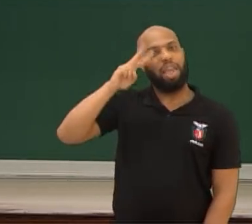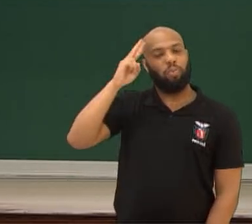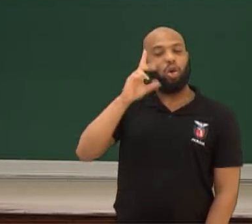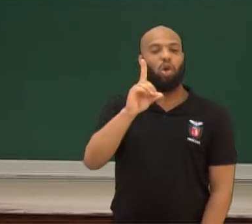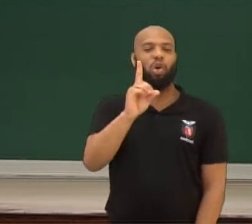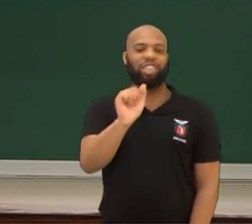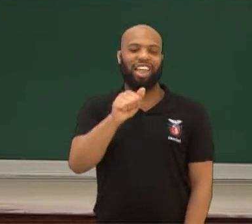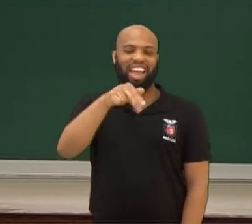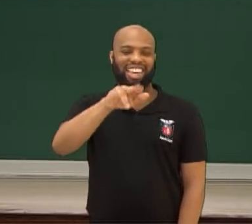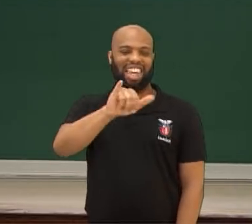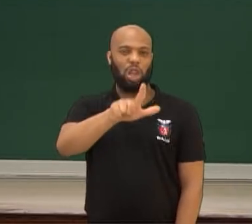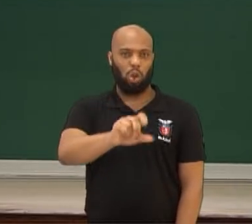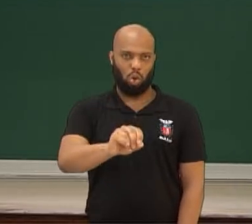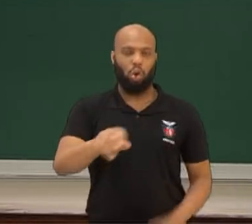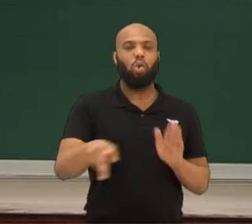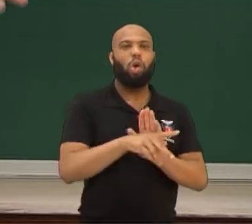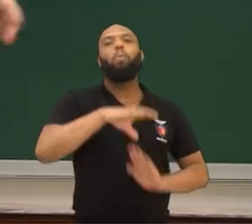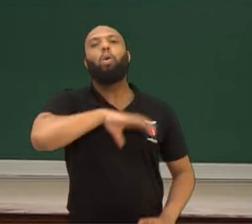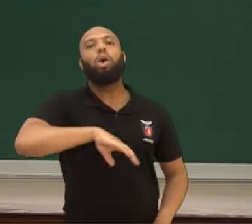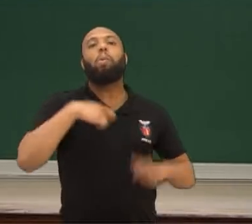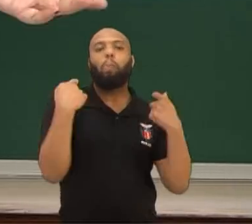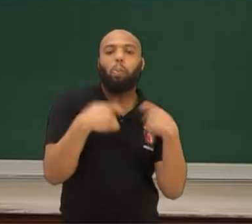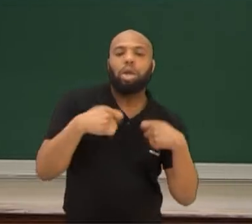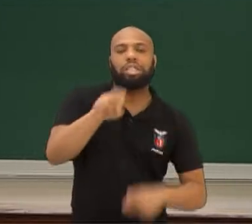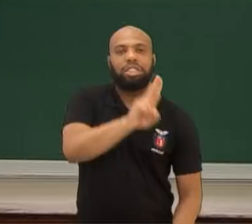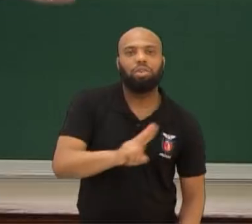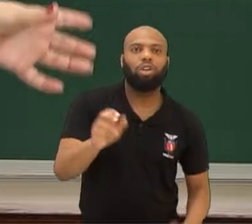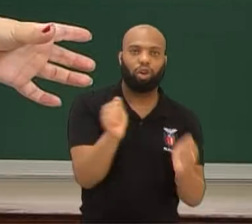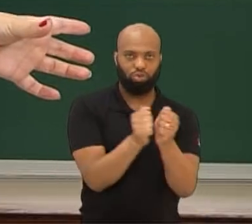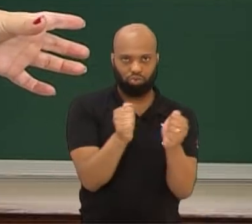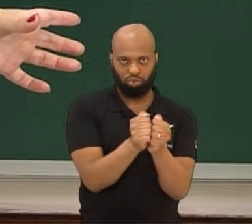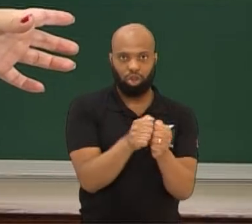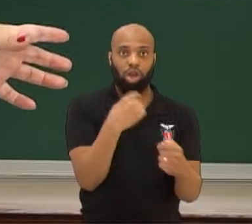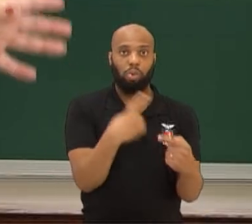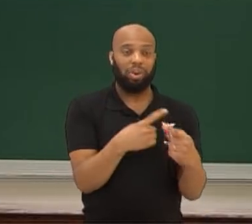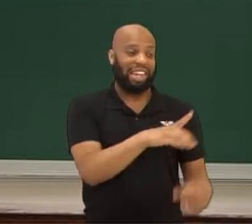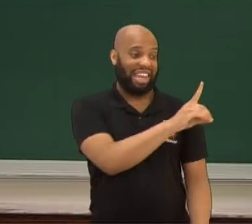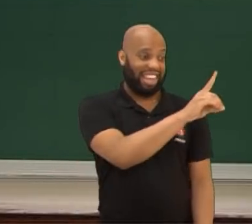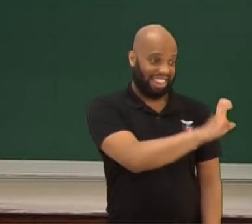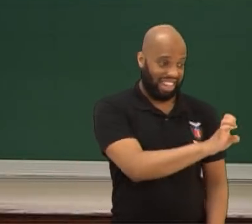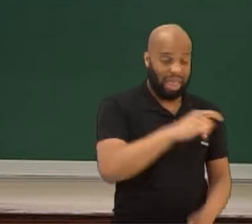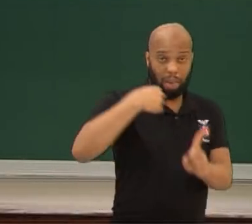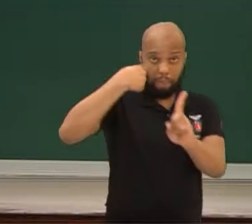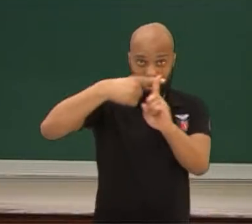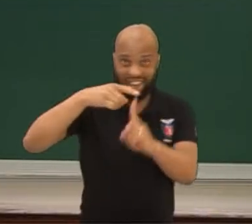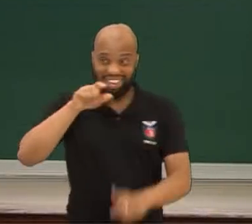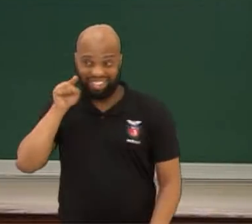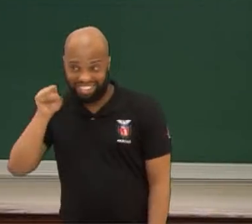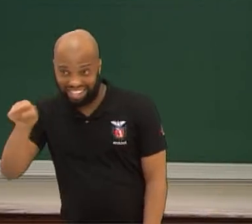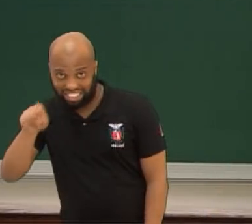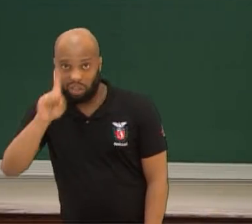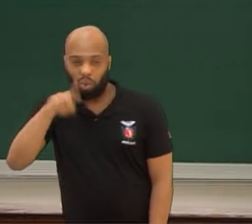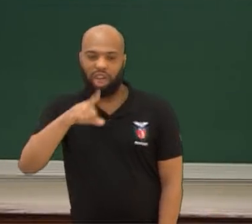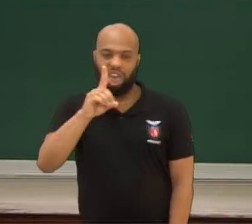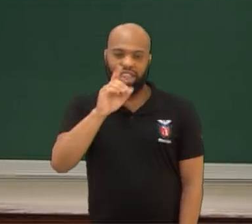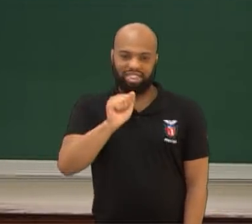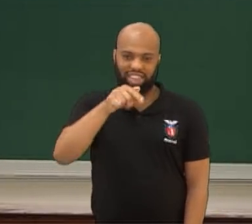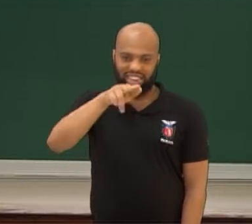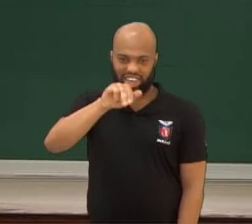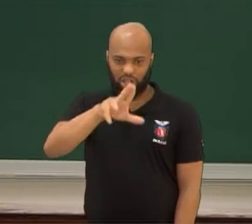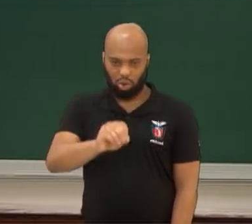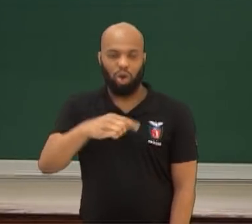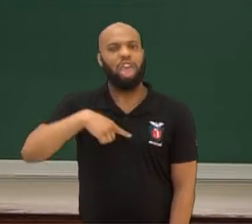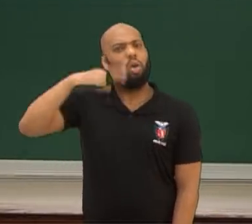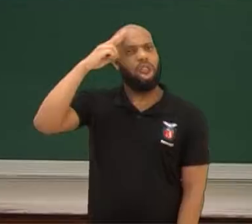referencial correspondente a ele se, uso o de mais aquilo que forma daquilo, certo? Recordar a mesma coisa, eu me recordo disso, eu